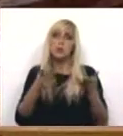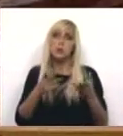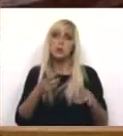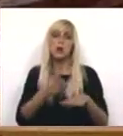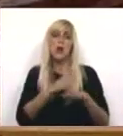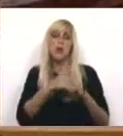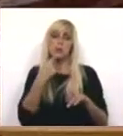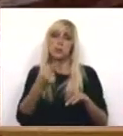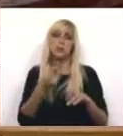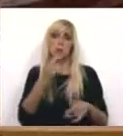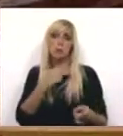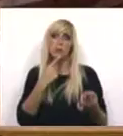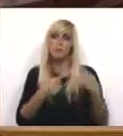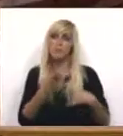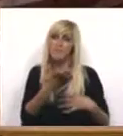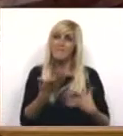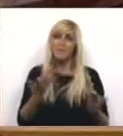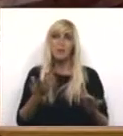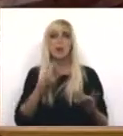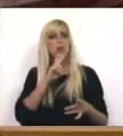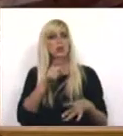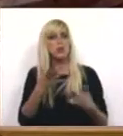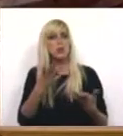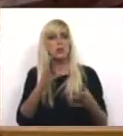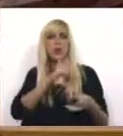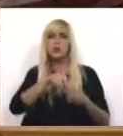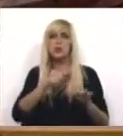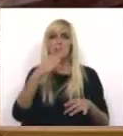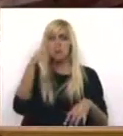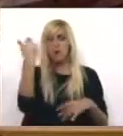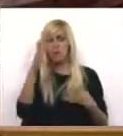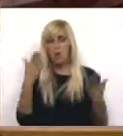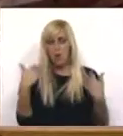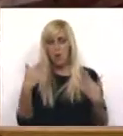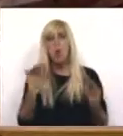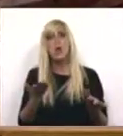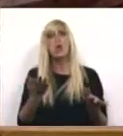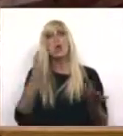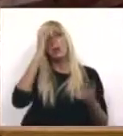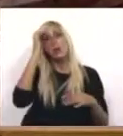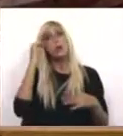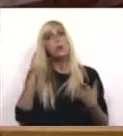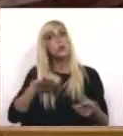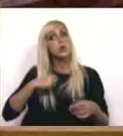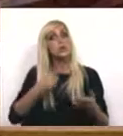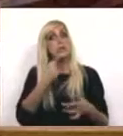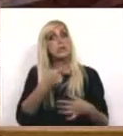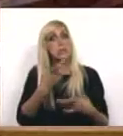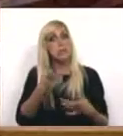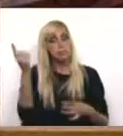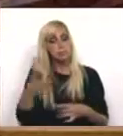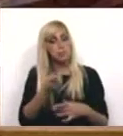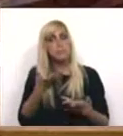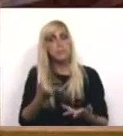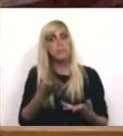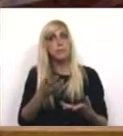oportunamente dissemos na reação à tragédia que se abateu sobre nós durante este verão, e em termos de prioridades, os Verdes consideraram que se impunha